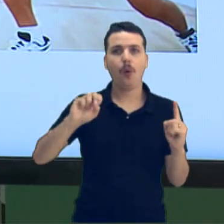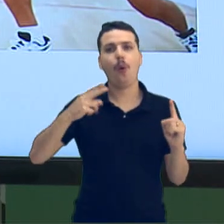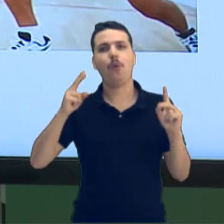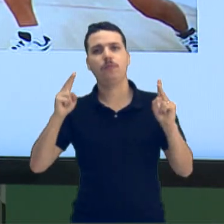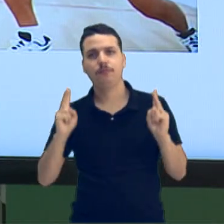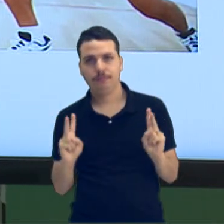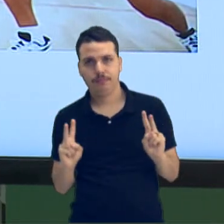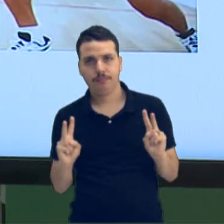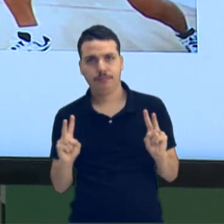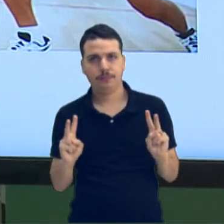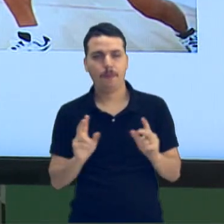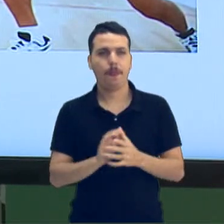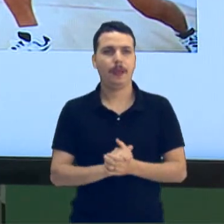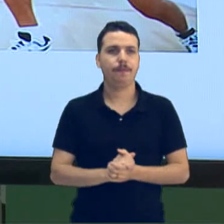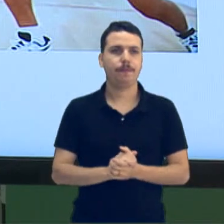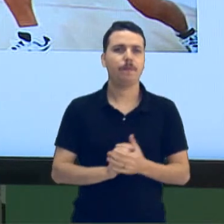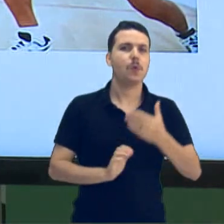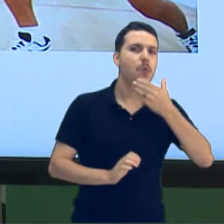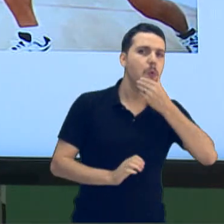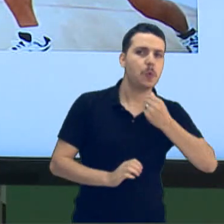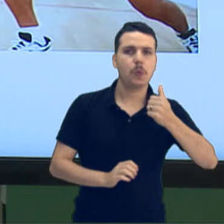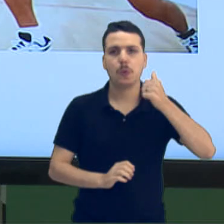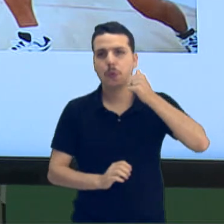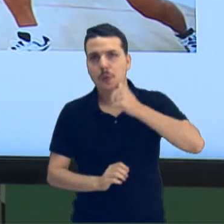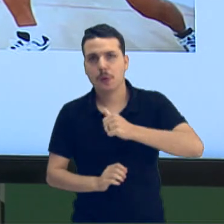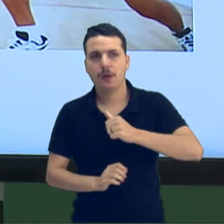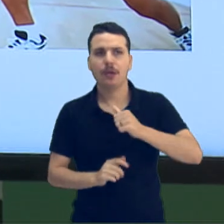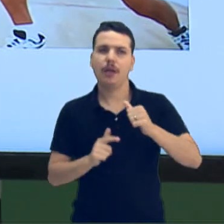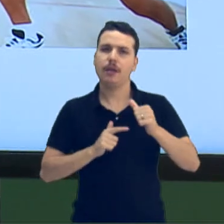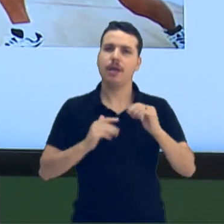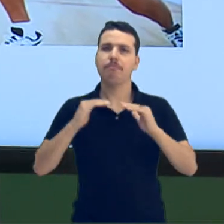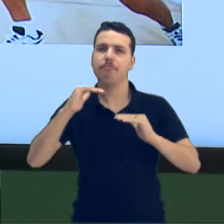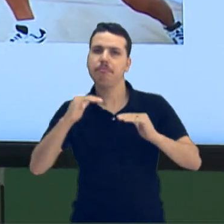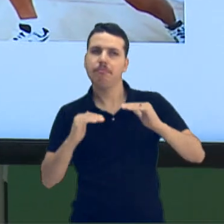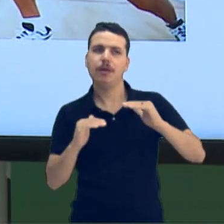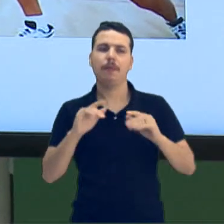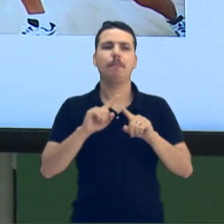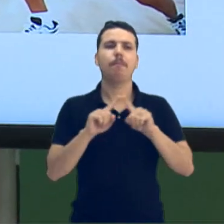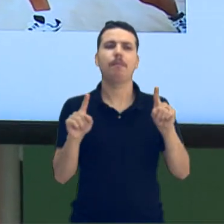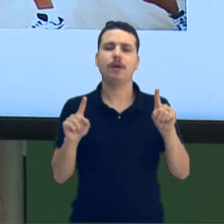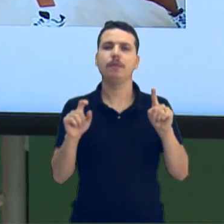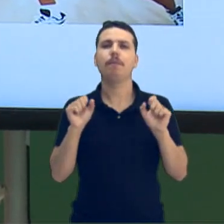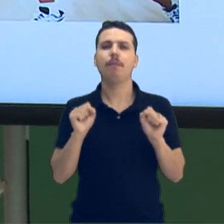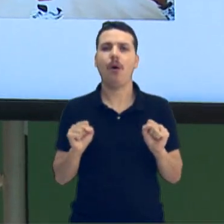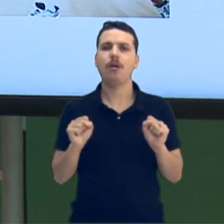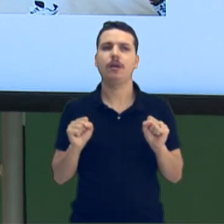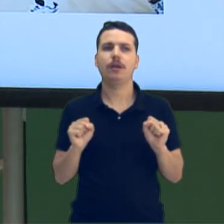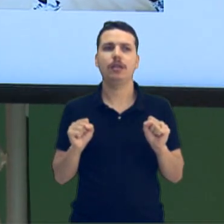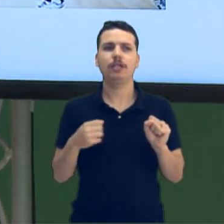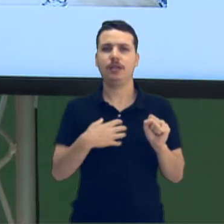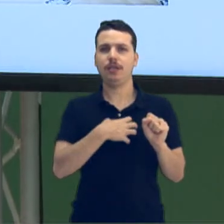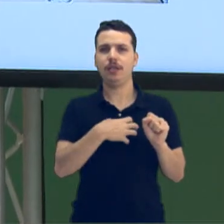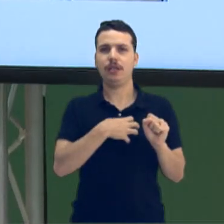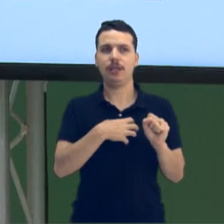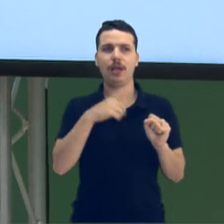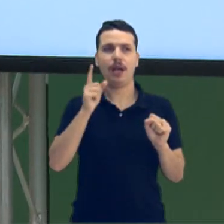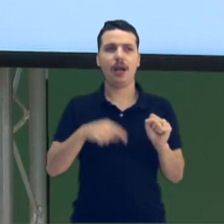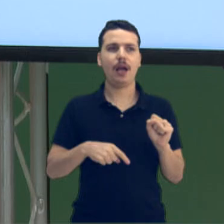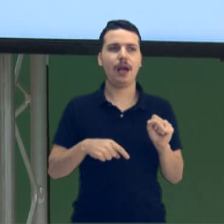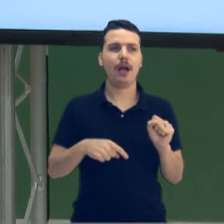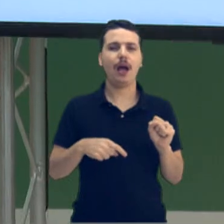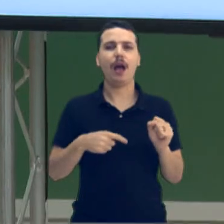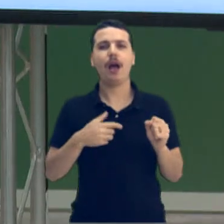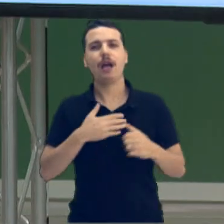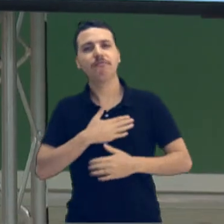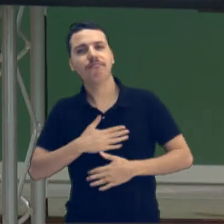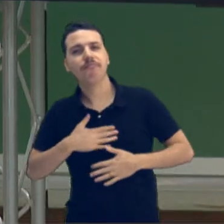né? Feminino, masculino, sempre há o equilíbrio, mas também por ser uma modalidade de recreação,